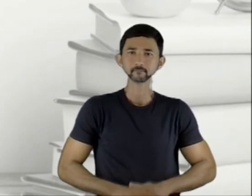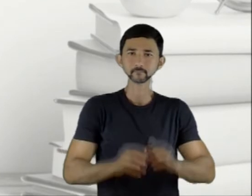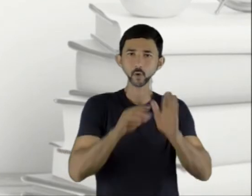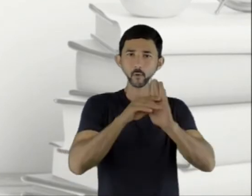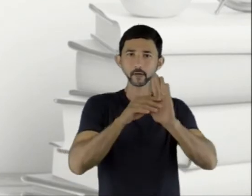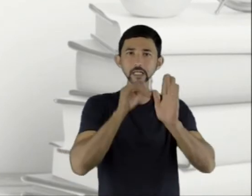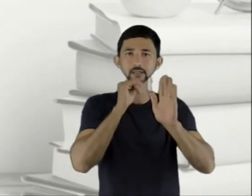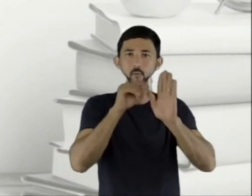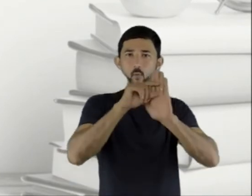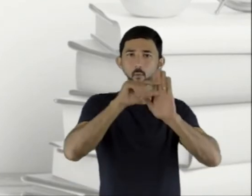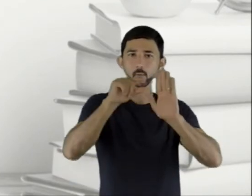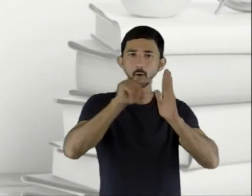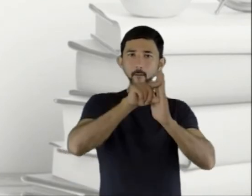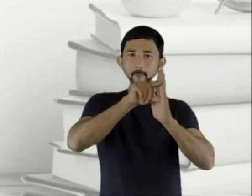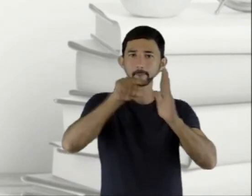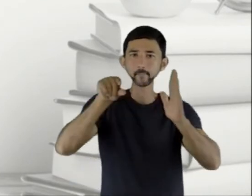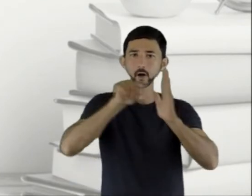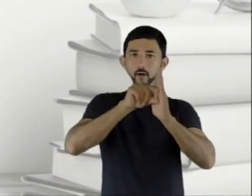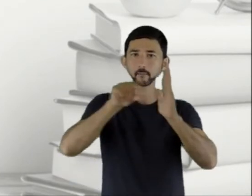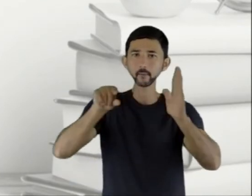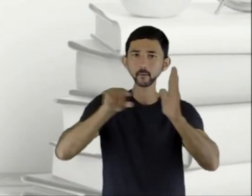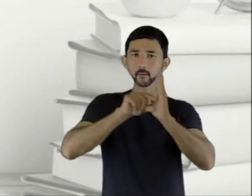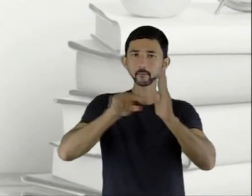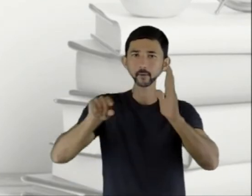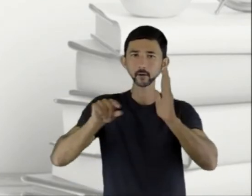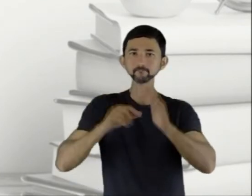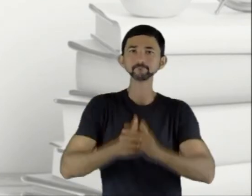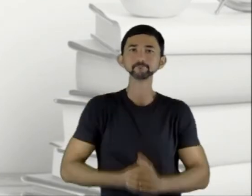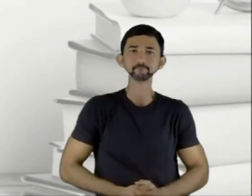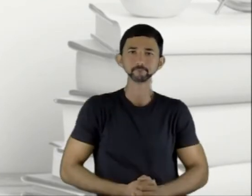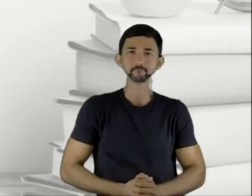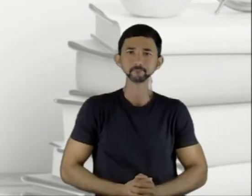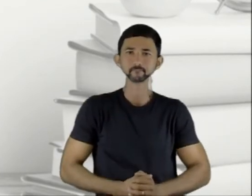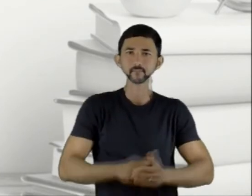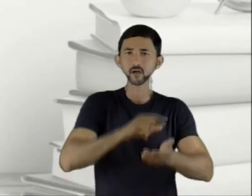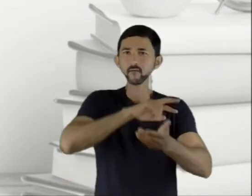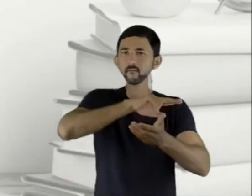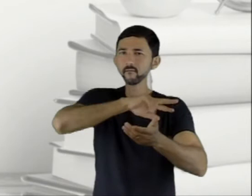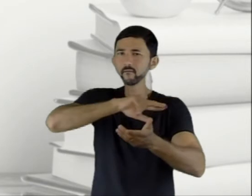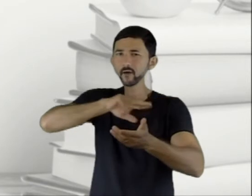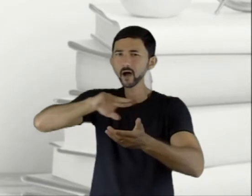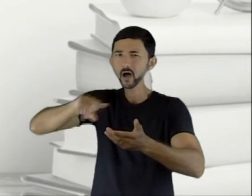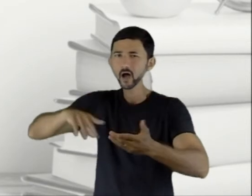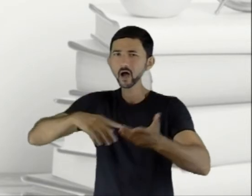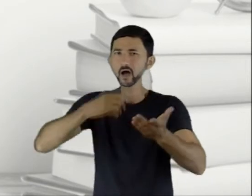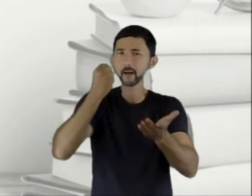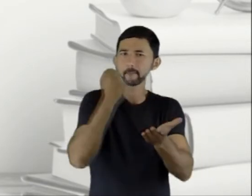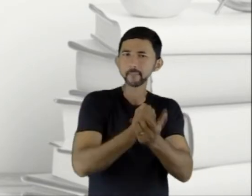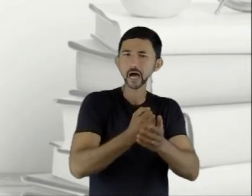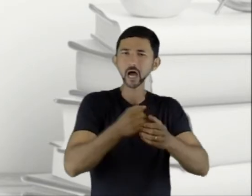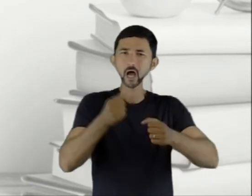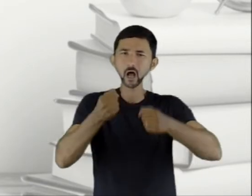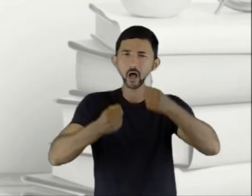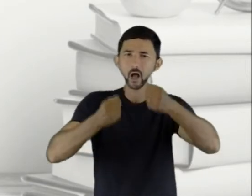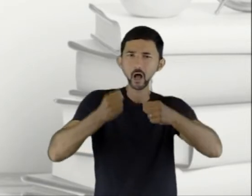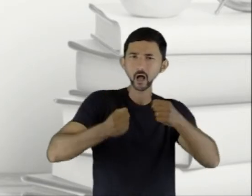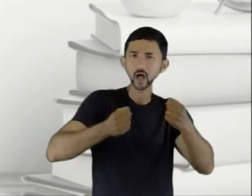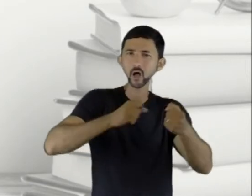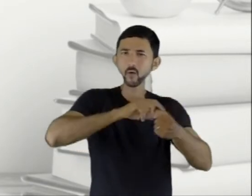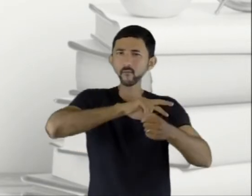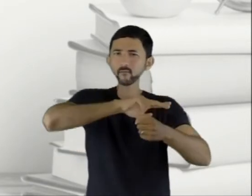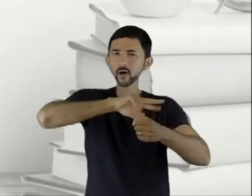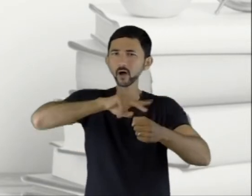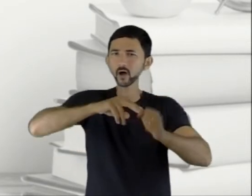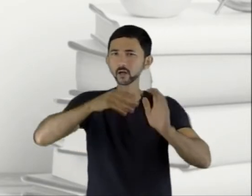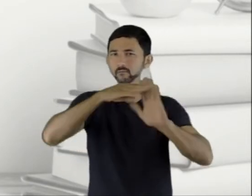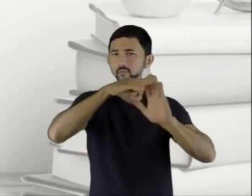horizontais. Olha só, vamos analisar Volkswagen, Toyota, Renault, Hyundai, Honda, Ford, Fiat,